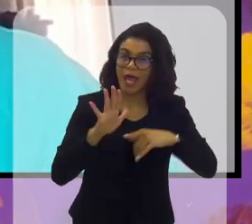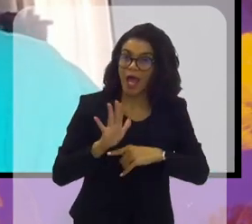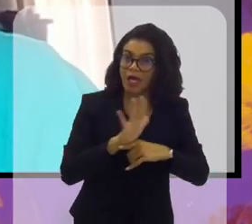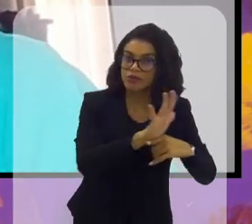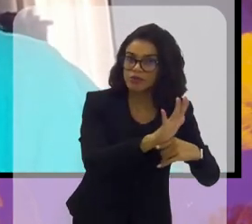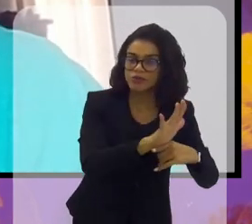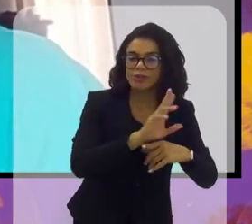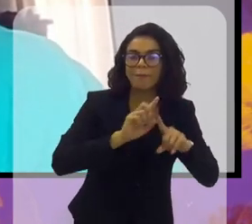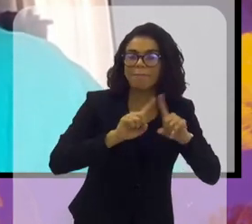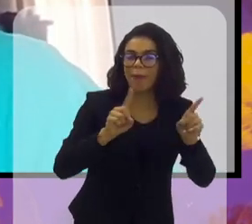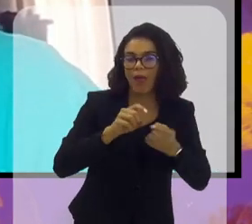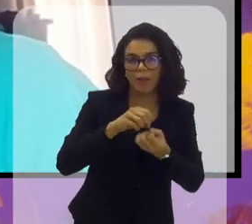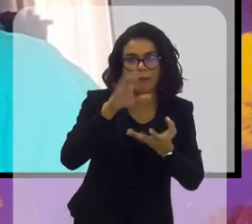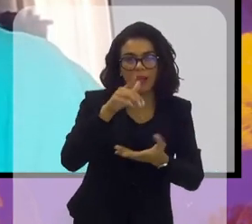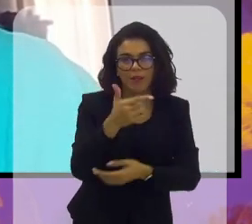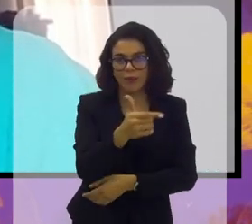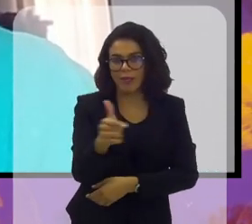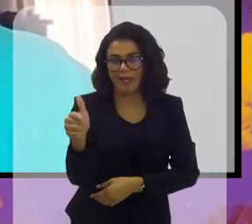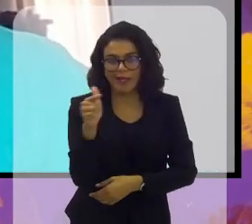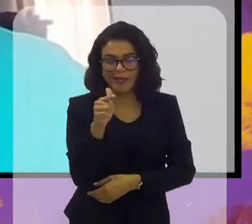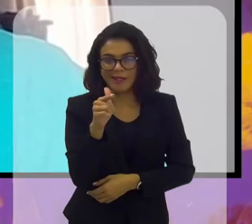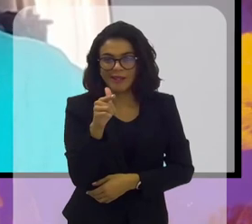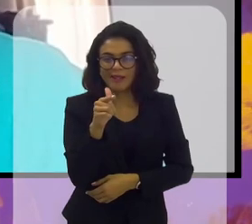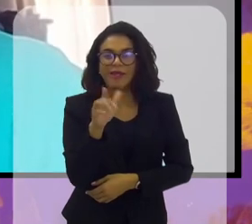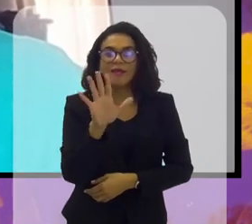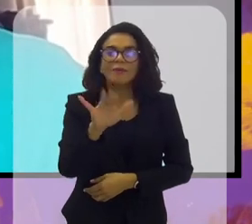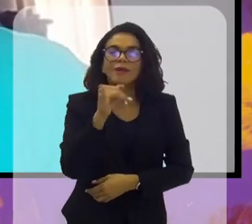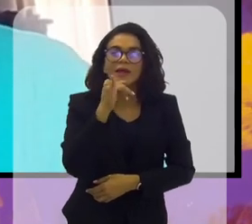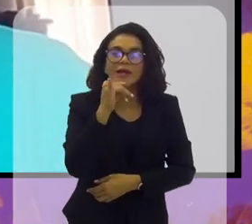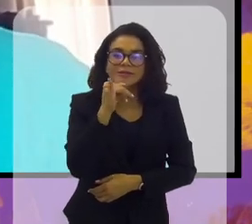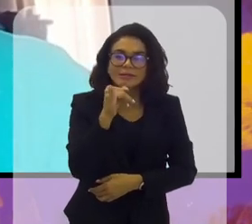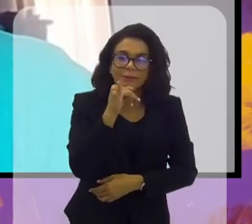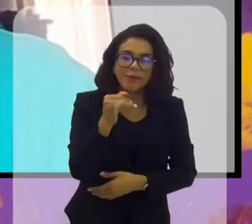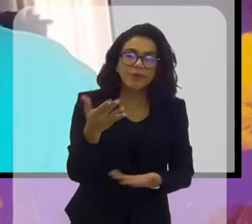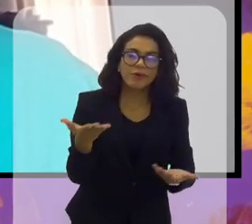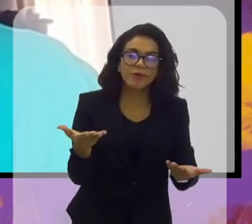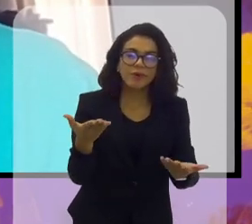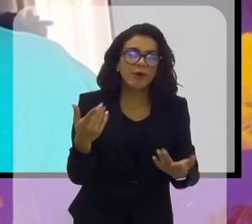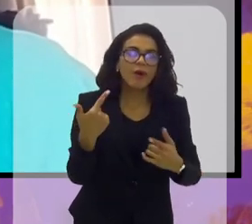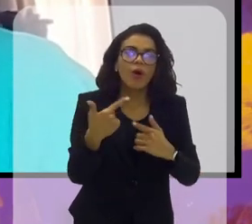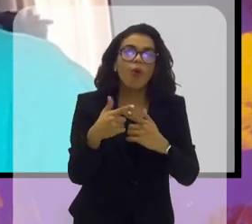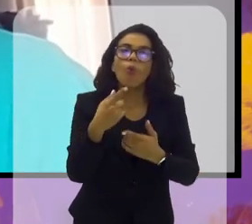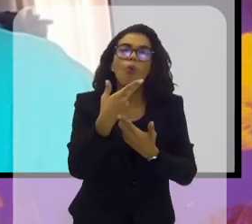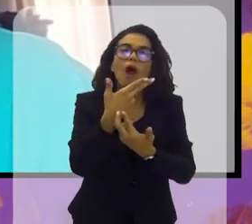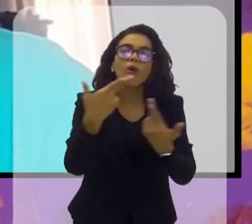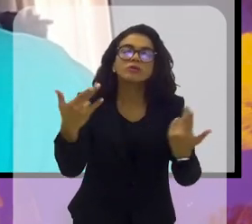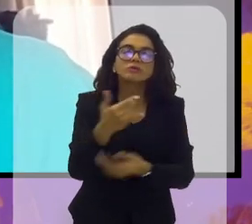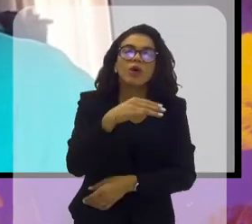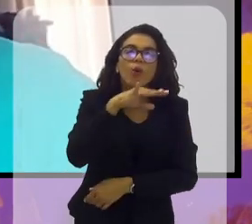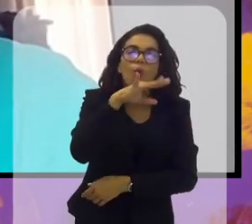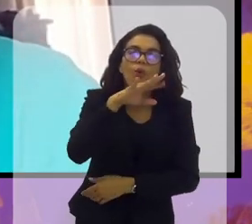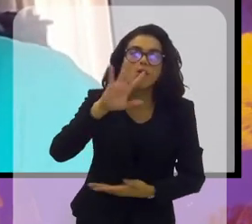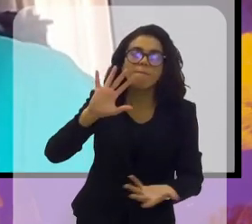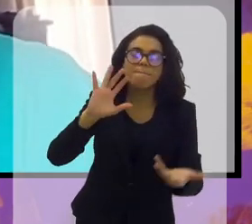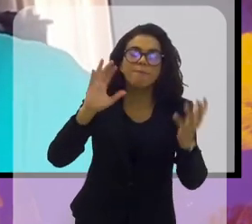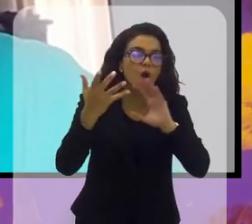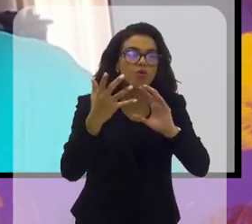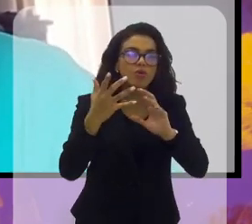Ela é um plus, ela ajuda, mas não faz milagres. É a história. Um avião não cai porque